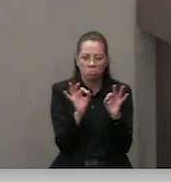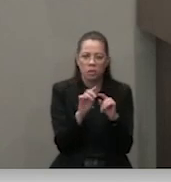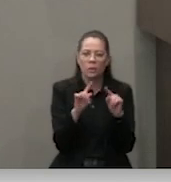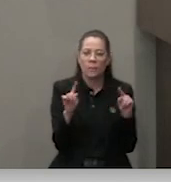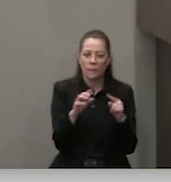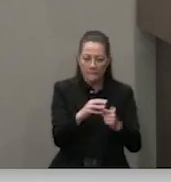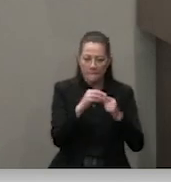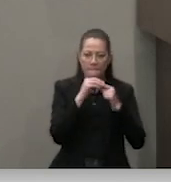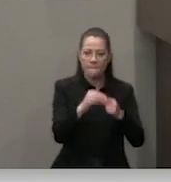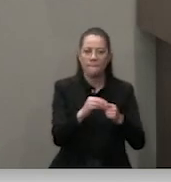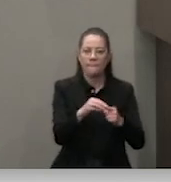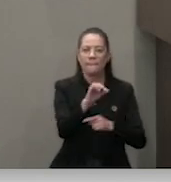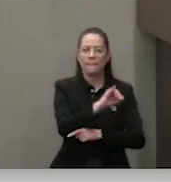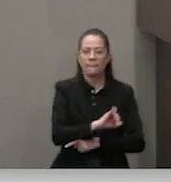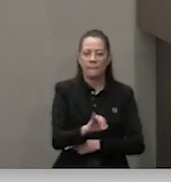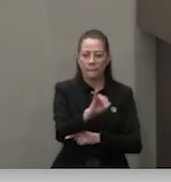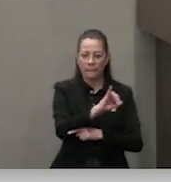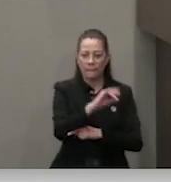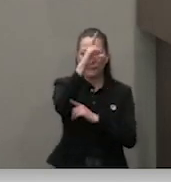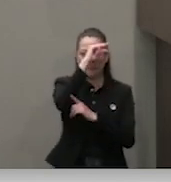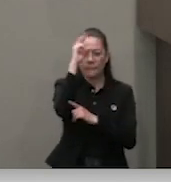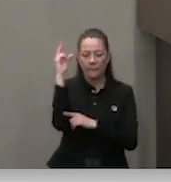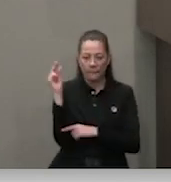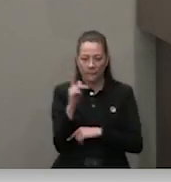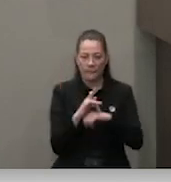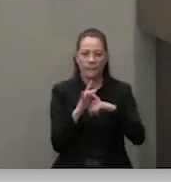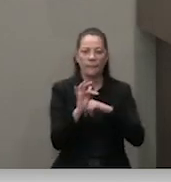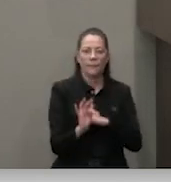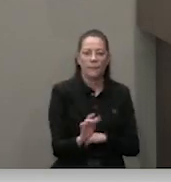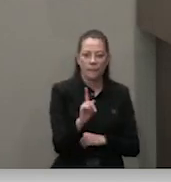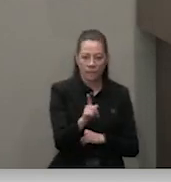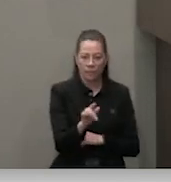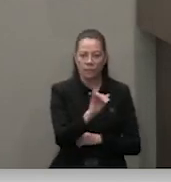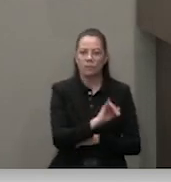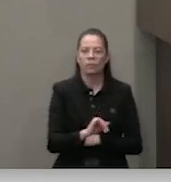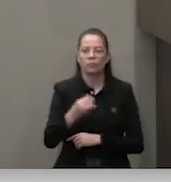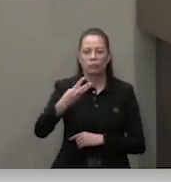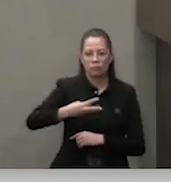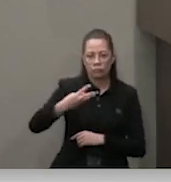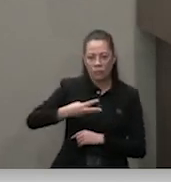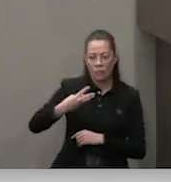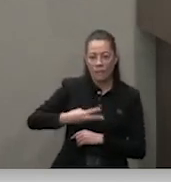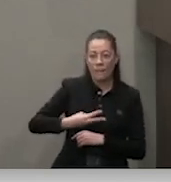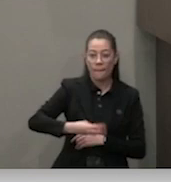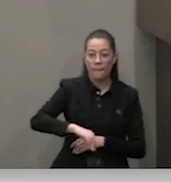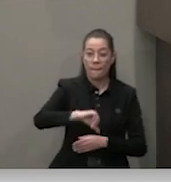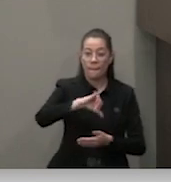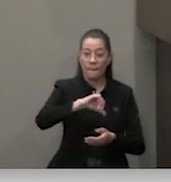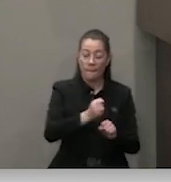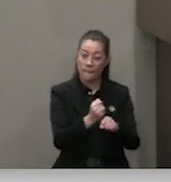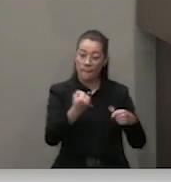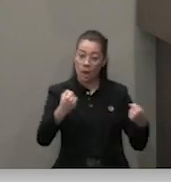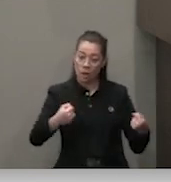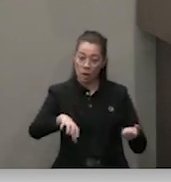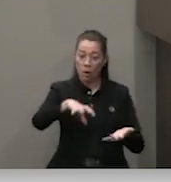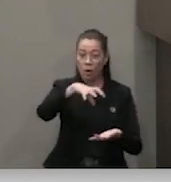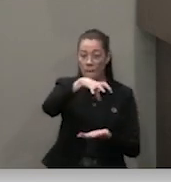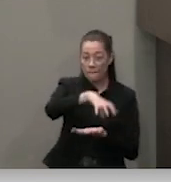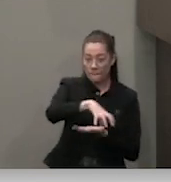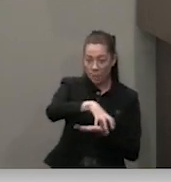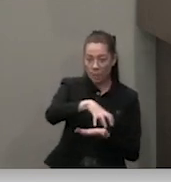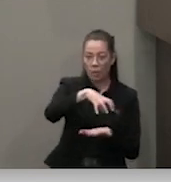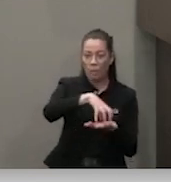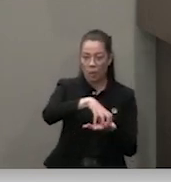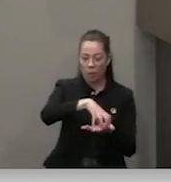fundamental no município de Passo Fundo que é extrema importância Pois é o terceiro maior Polo de saúde mas eles não atendem apenas cidadãos de